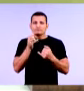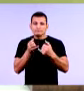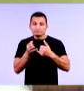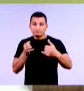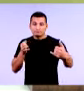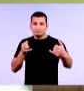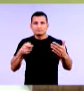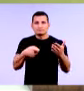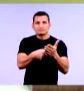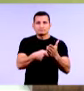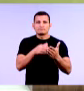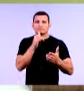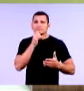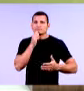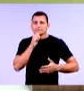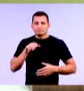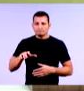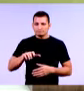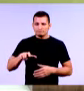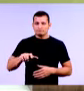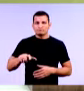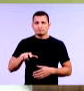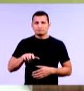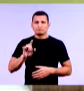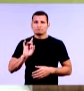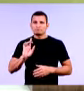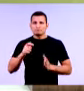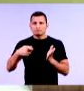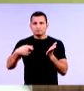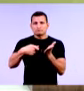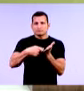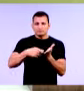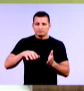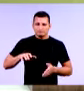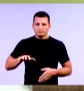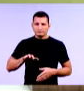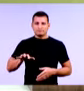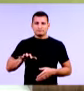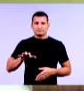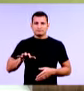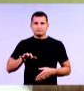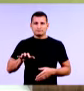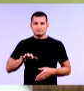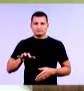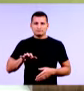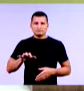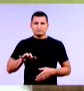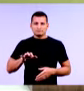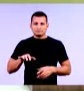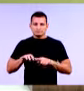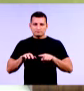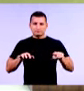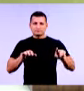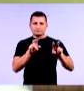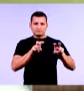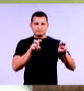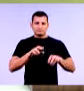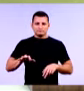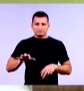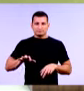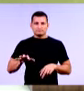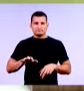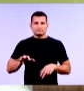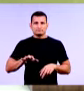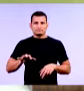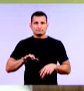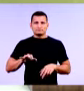você conecta ele no seu computador de modo que você comanda o seu computador por meio daquele mouse a partir de uma conexão Bluetooth,